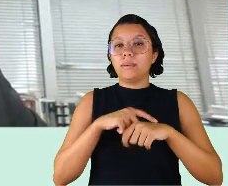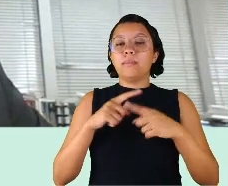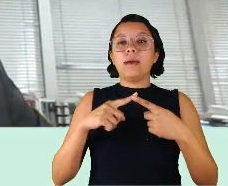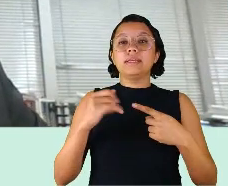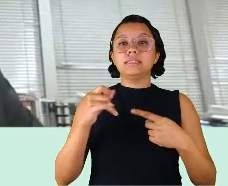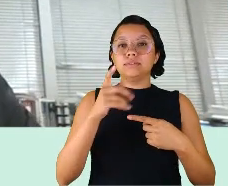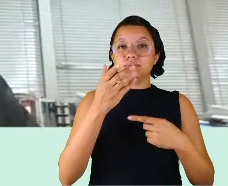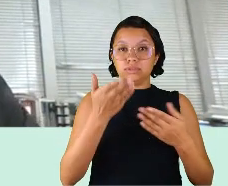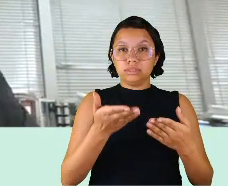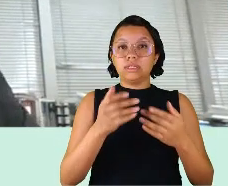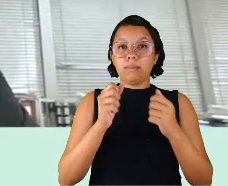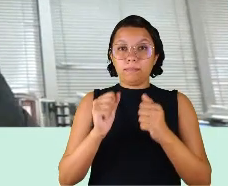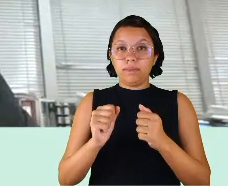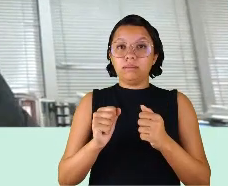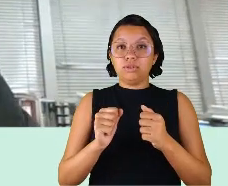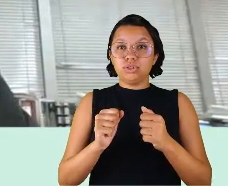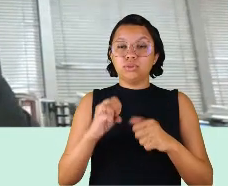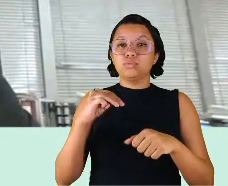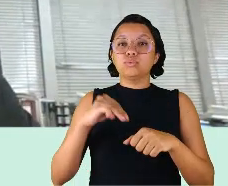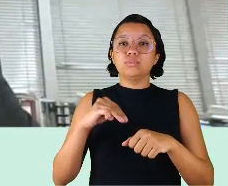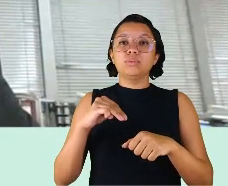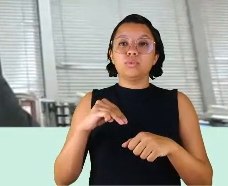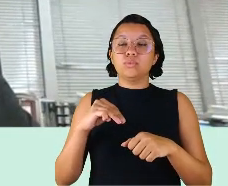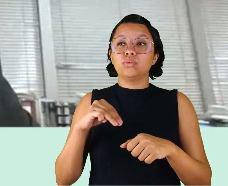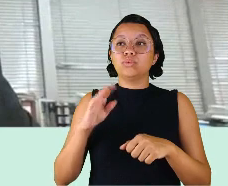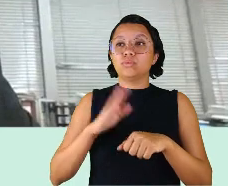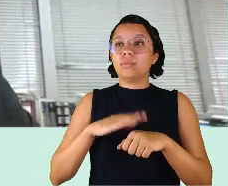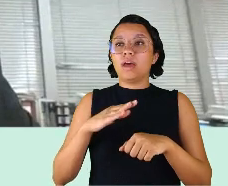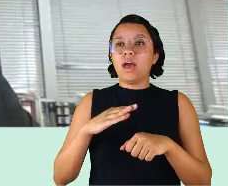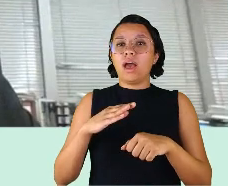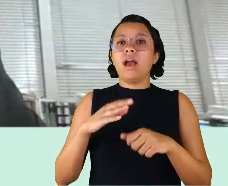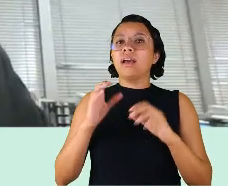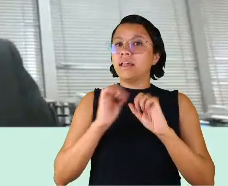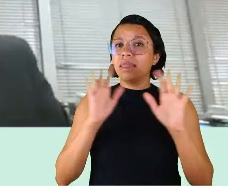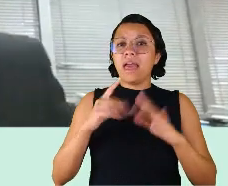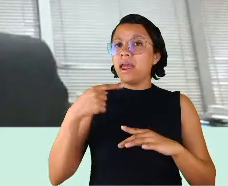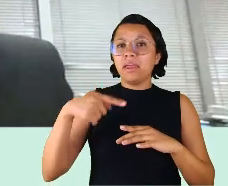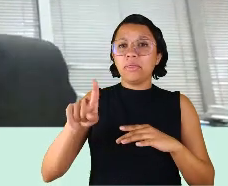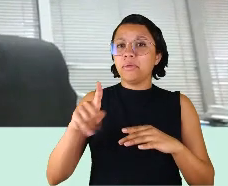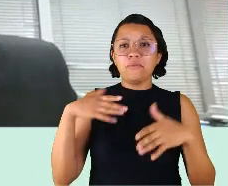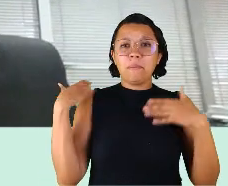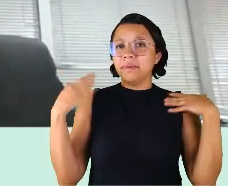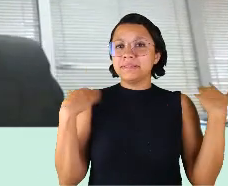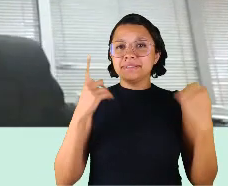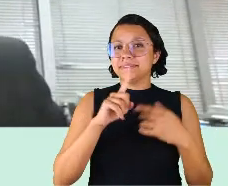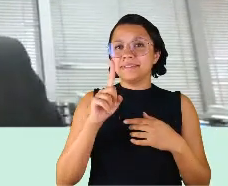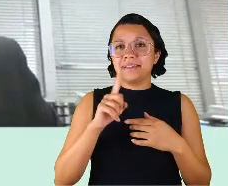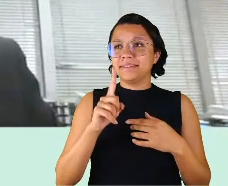nossa corregedora permitir uns minutos mais... Claro, eu não vou a lugar nenhum, doutora Terezinha, ninguém se